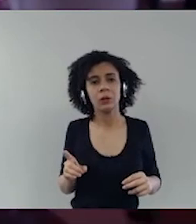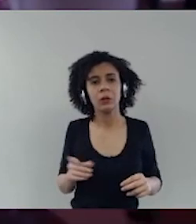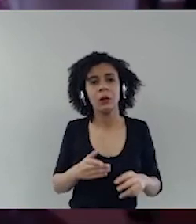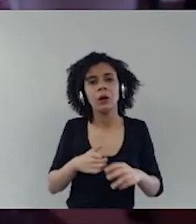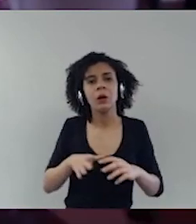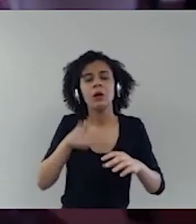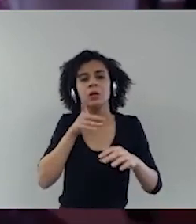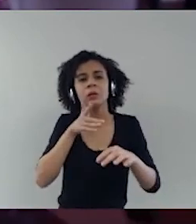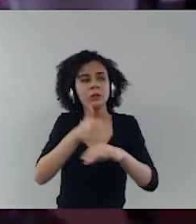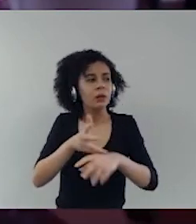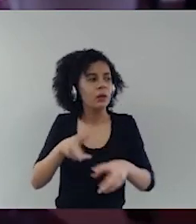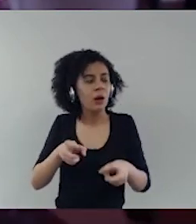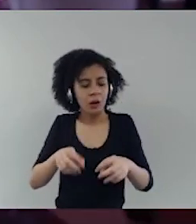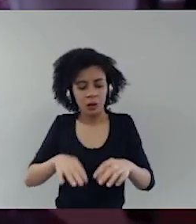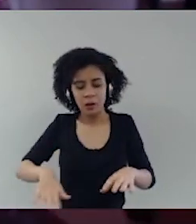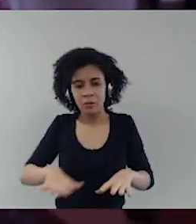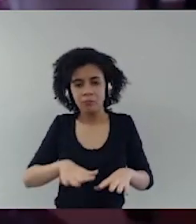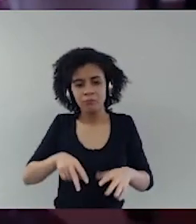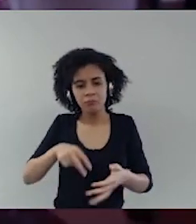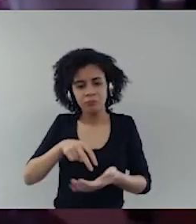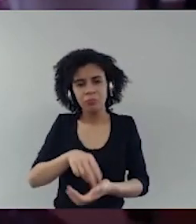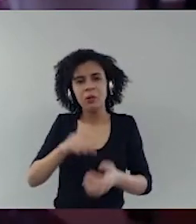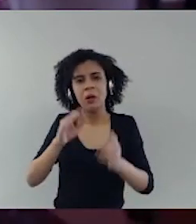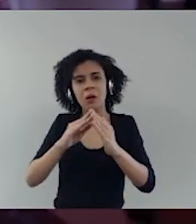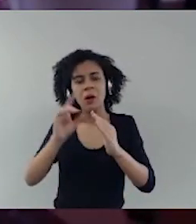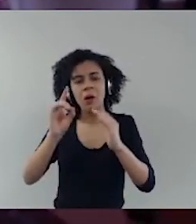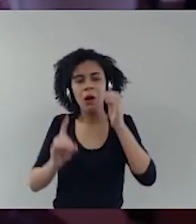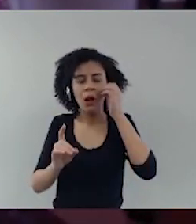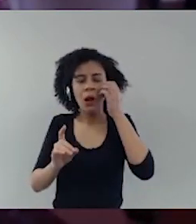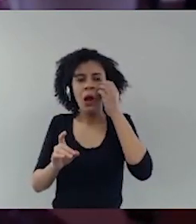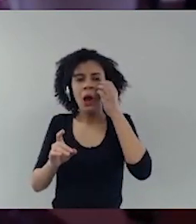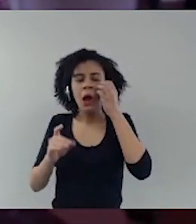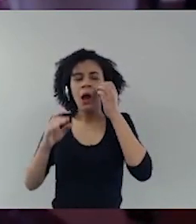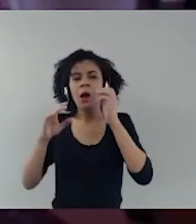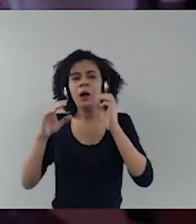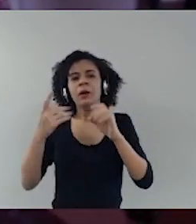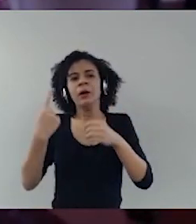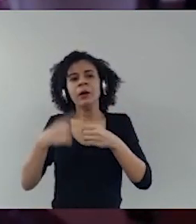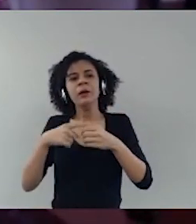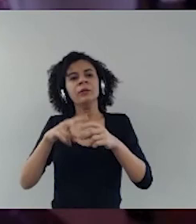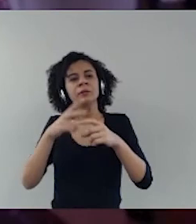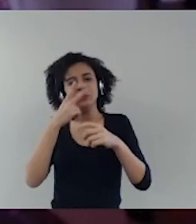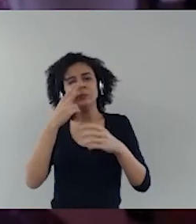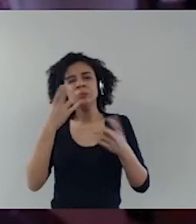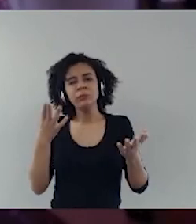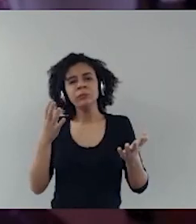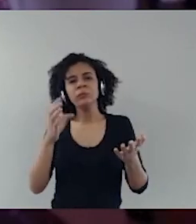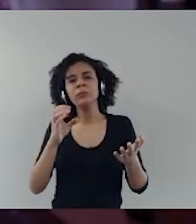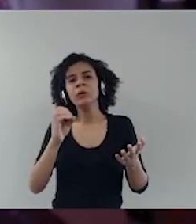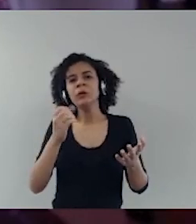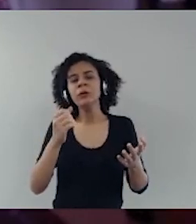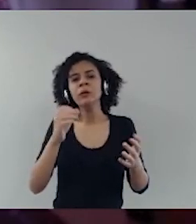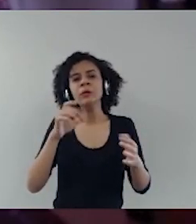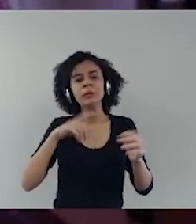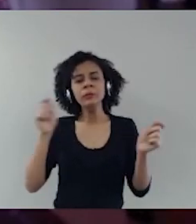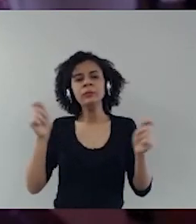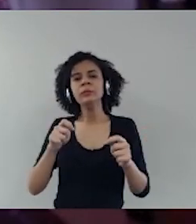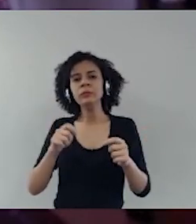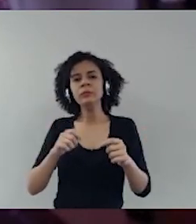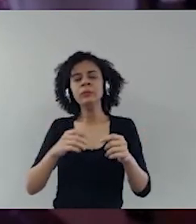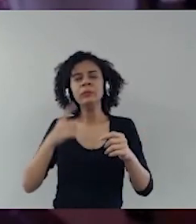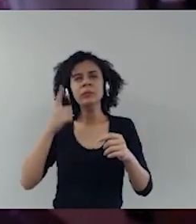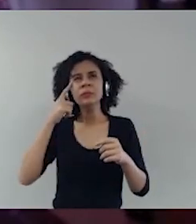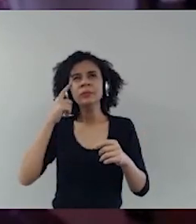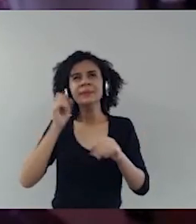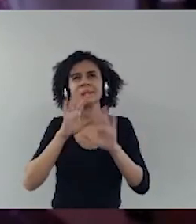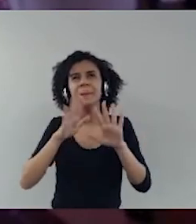ao solo e a moradia digna nas cidades. Eu acho que a ordem jurídica brasileira já permite uma